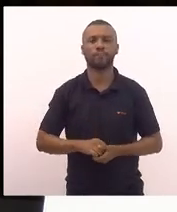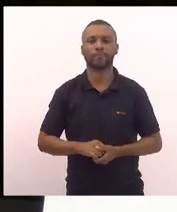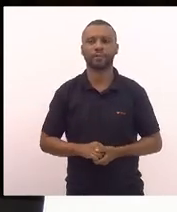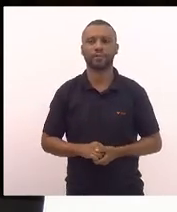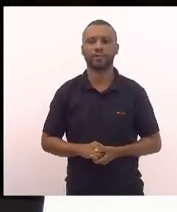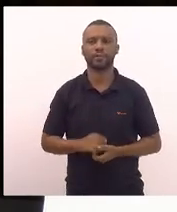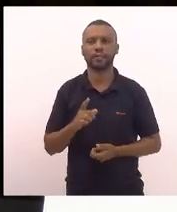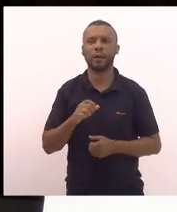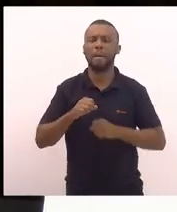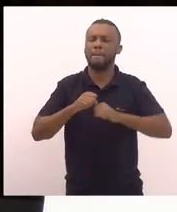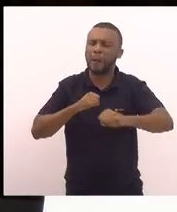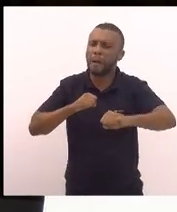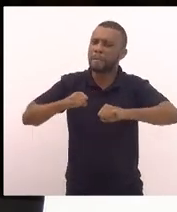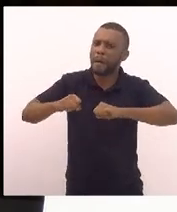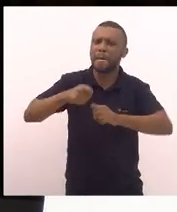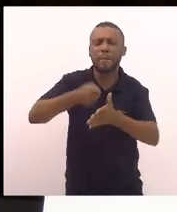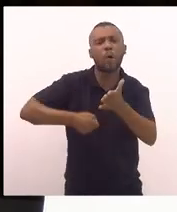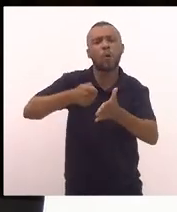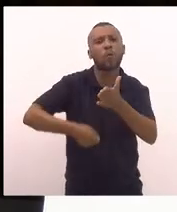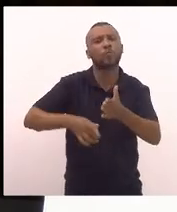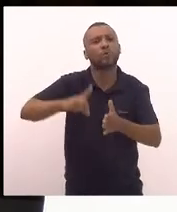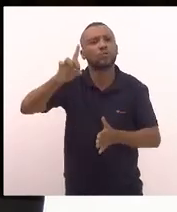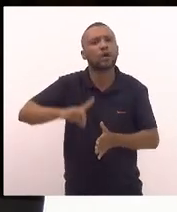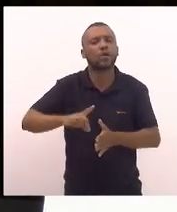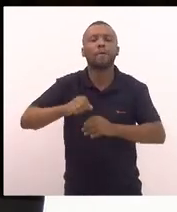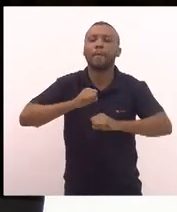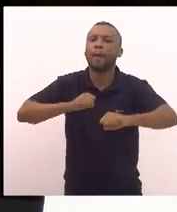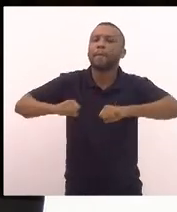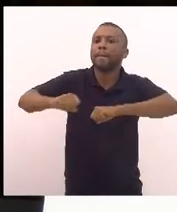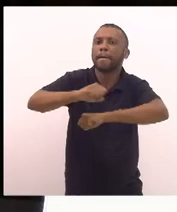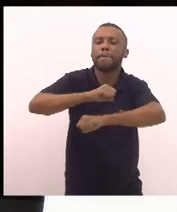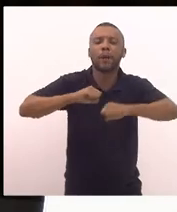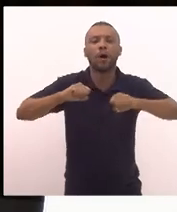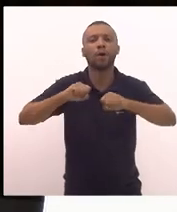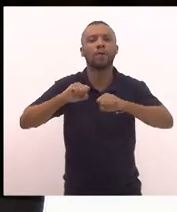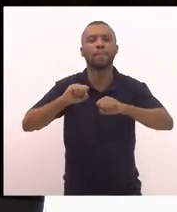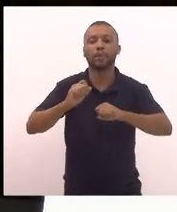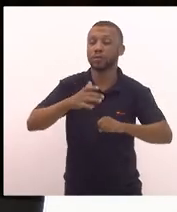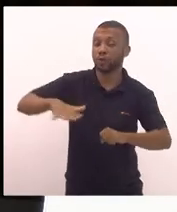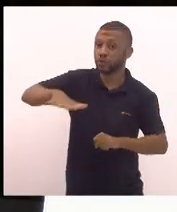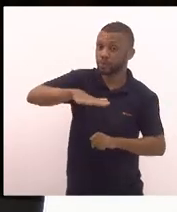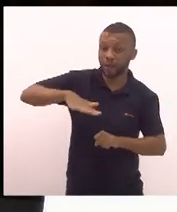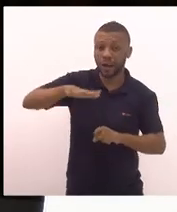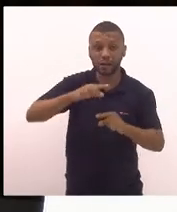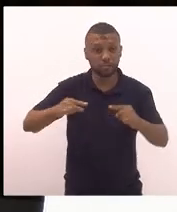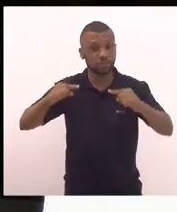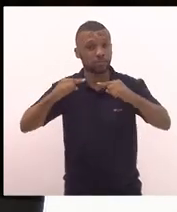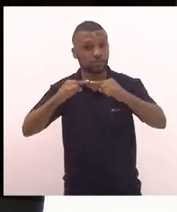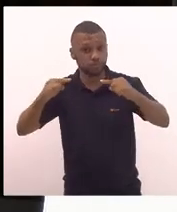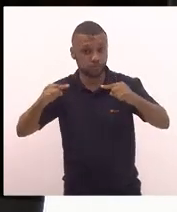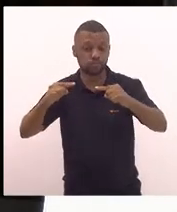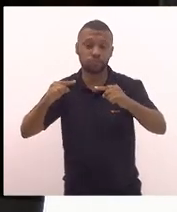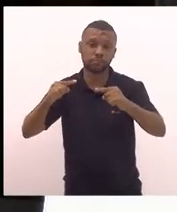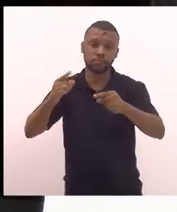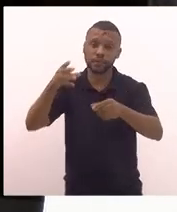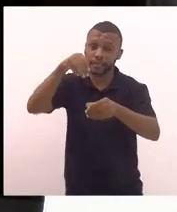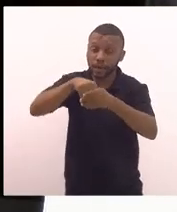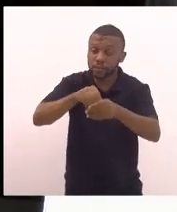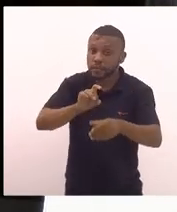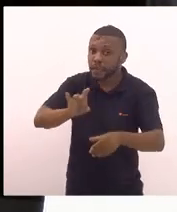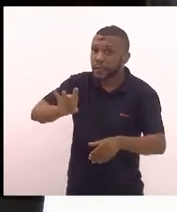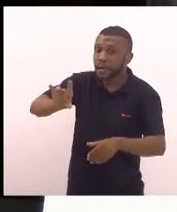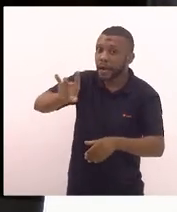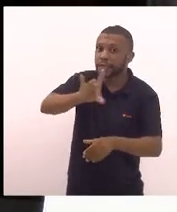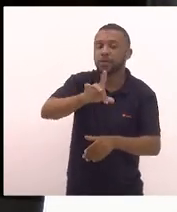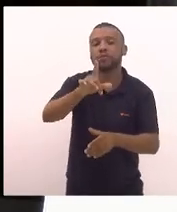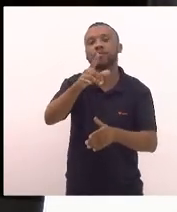que brigam por seus direitos, que lutam pelos seus espaços dentro das suas corporações